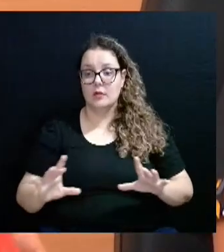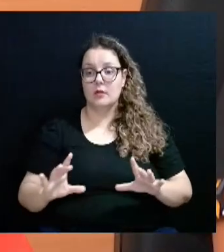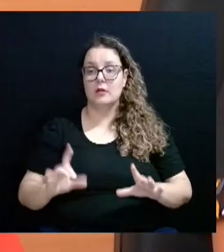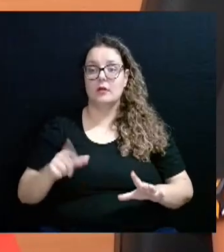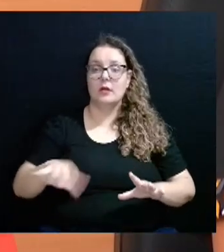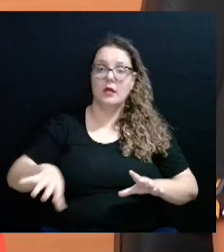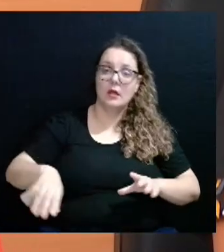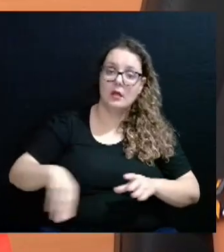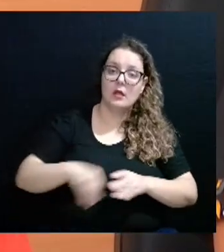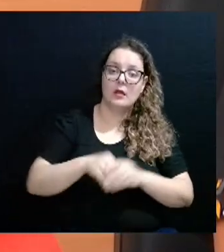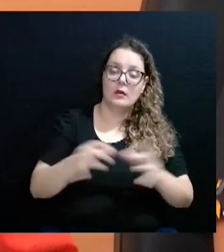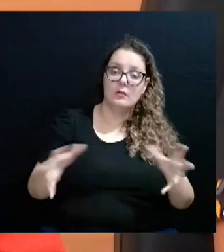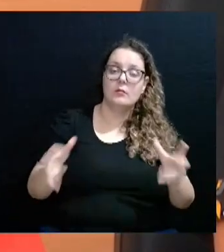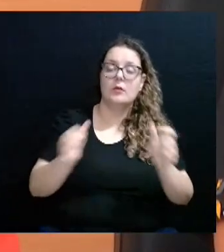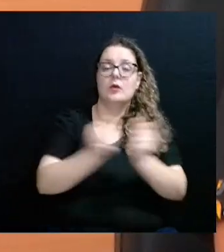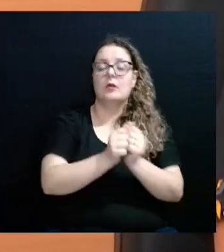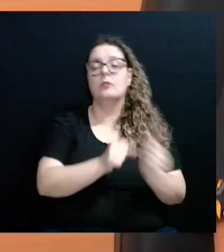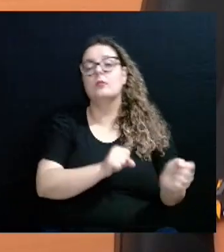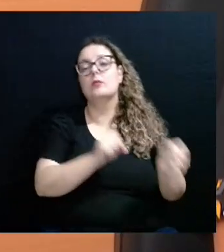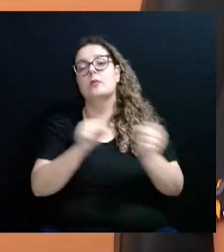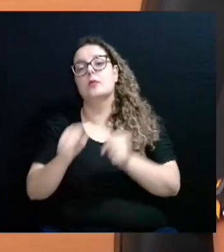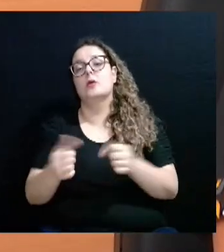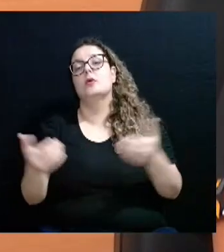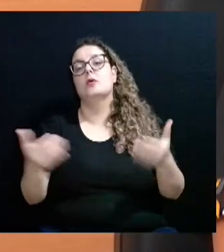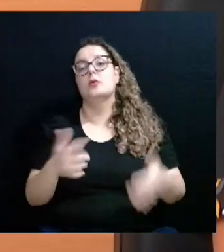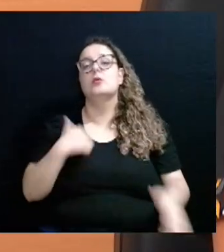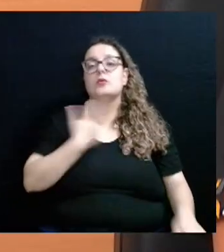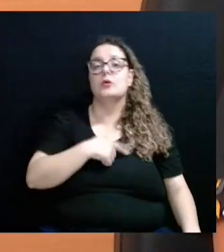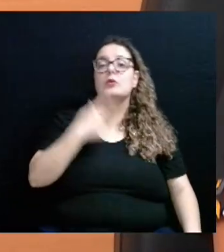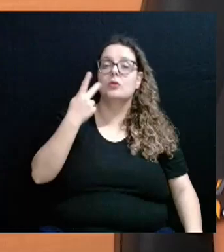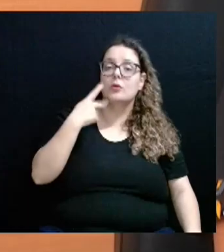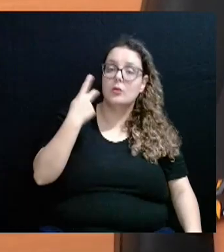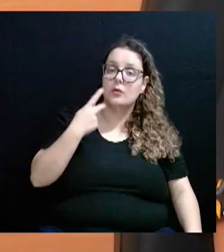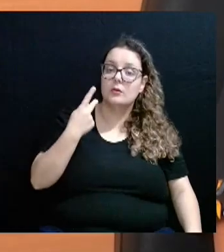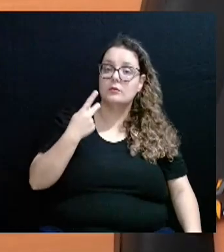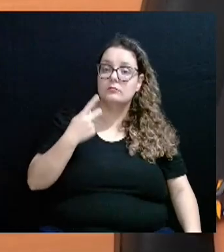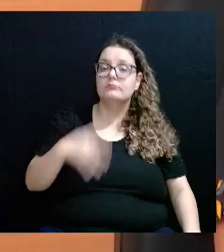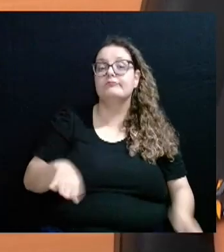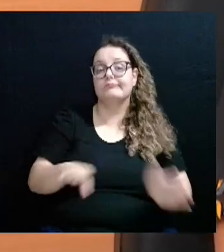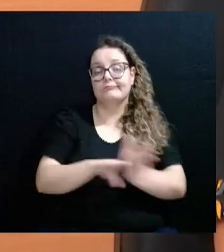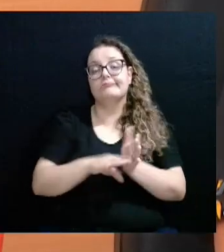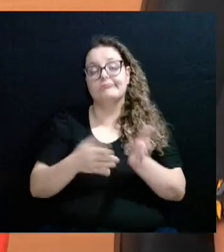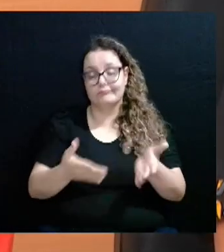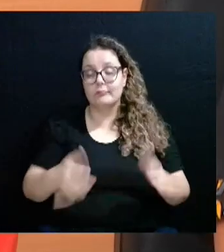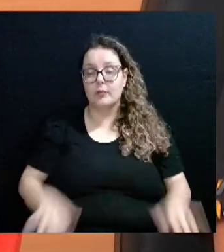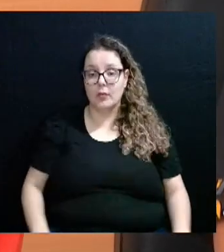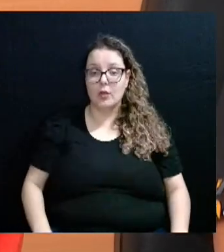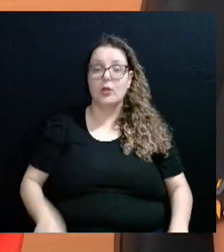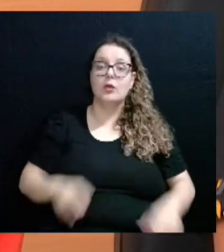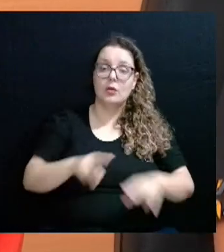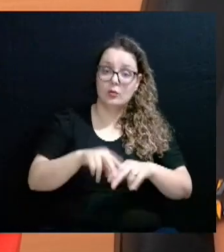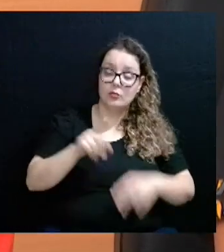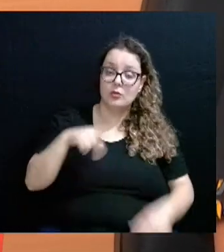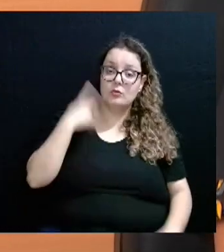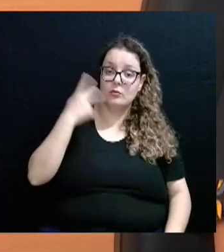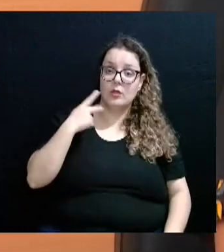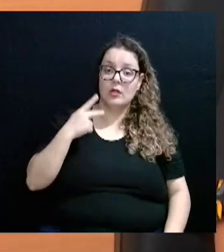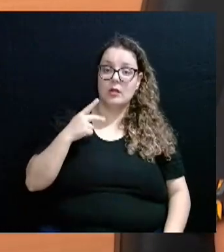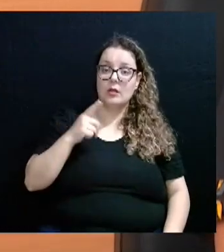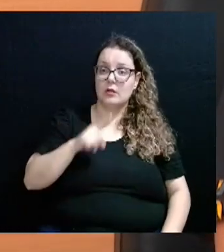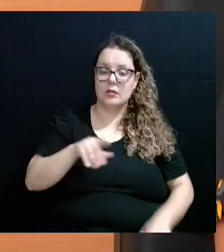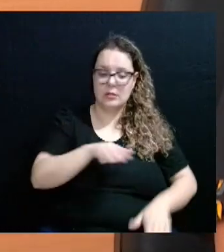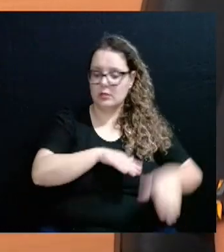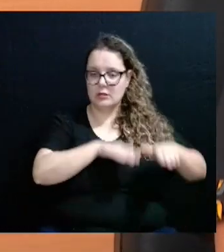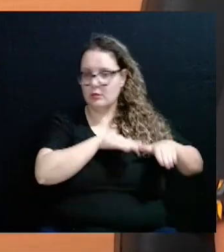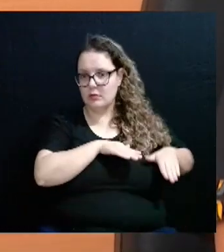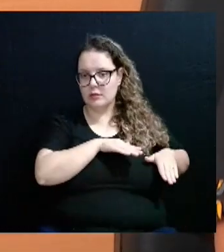é poder, e hoje a nossa política vem daí, e por isso é uma política que não dá um passo atrás, é uma política